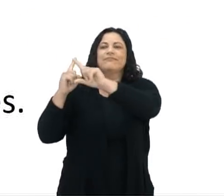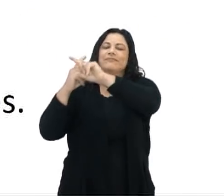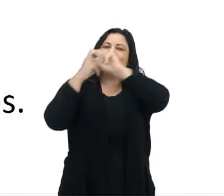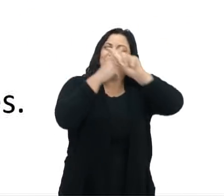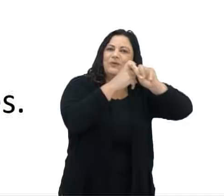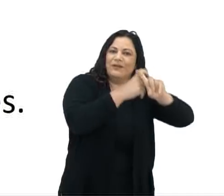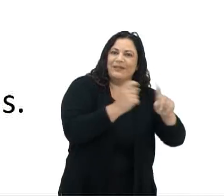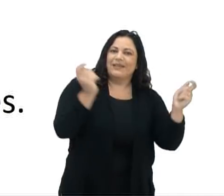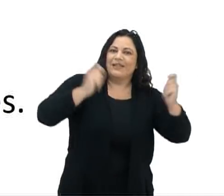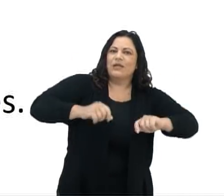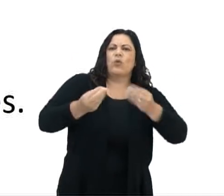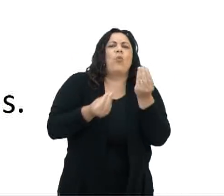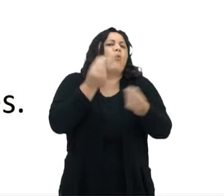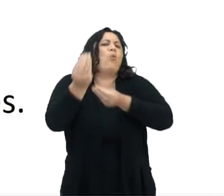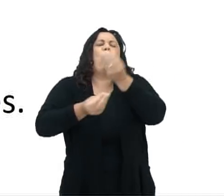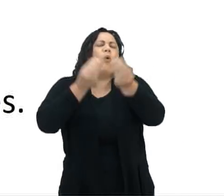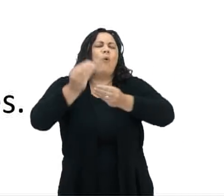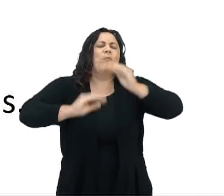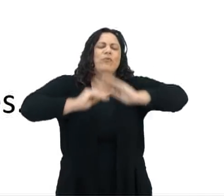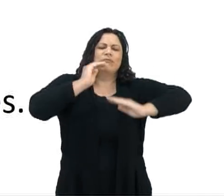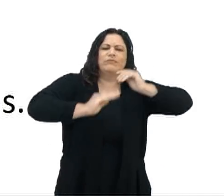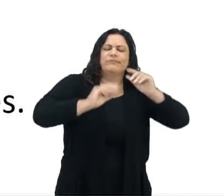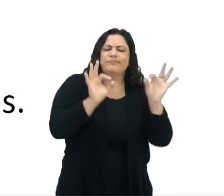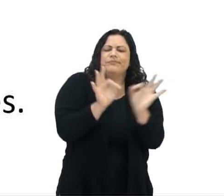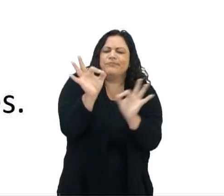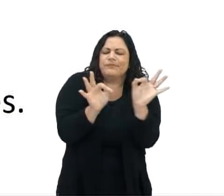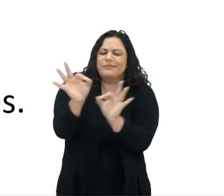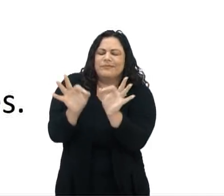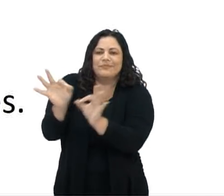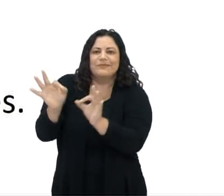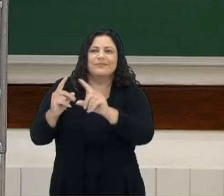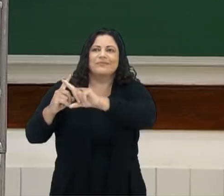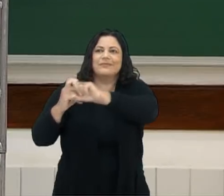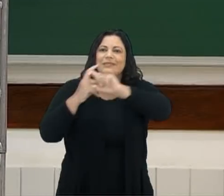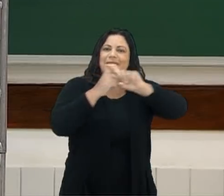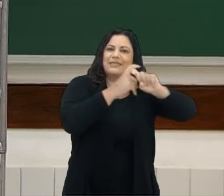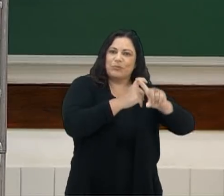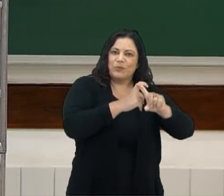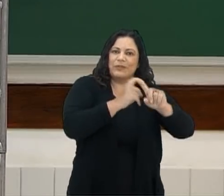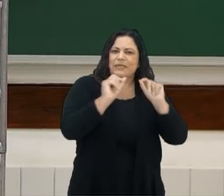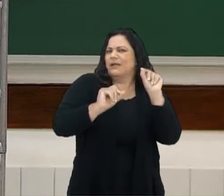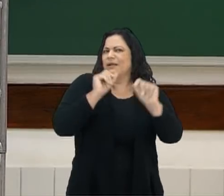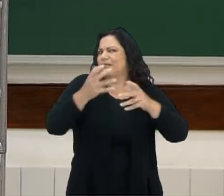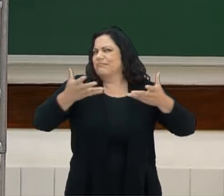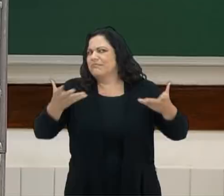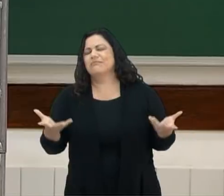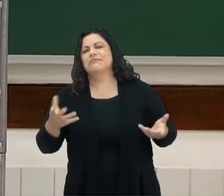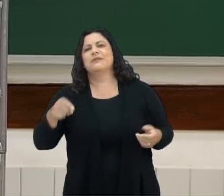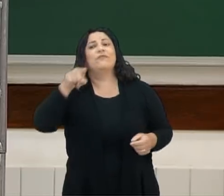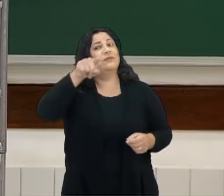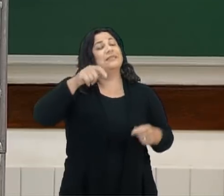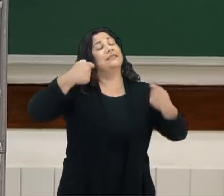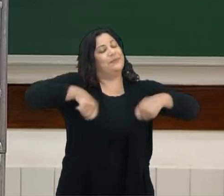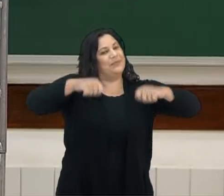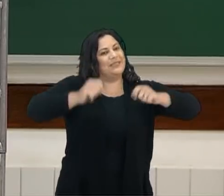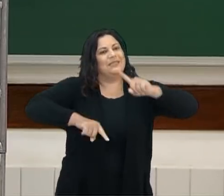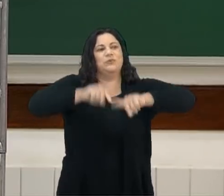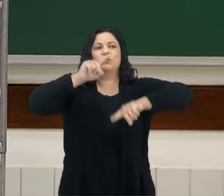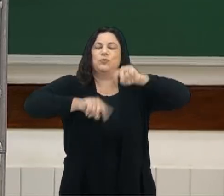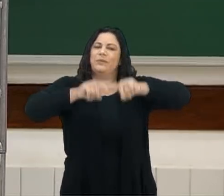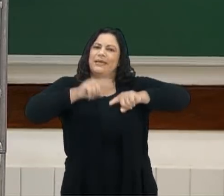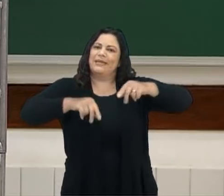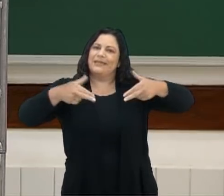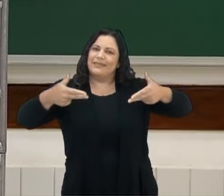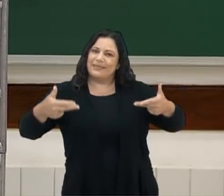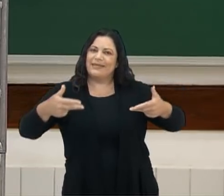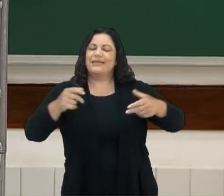vamos construir um polígono, certo? Essa construção de polígonos vai ser necessário que vocês tenham alguns materiais aí com vocês. Primeiro